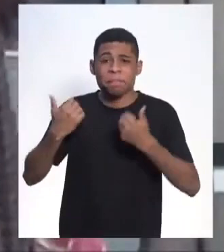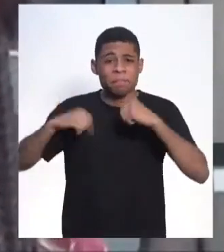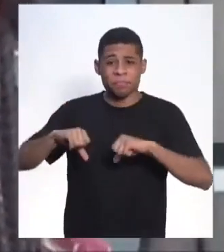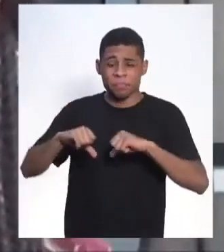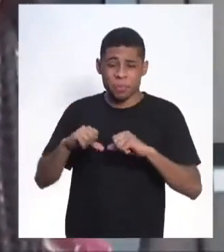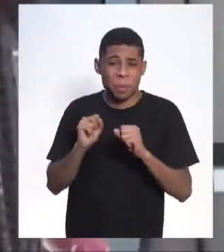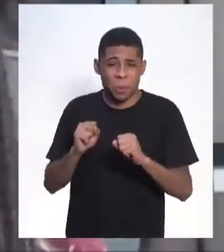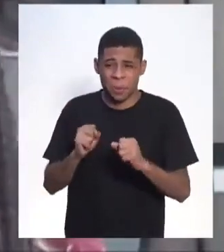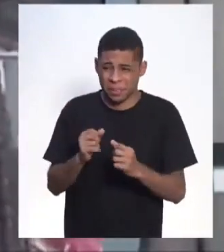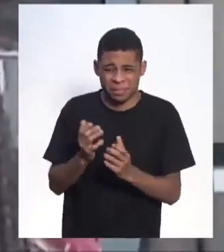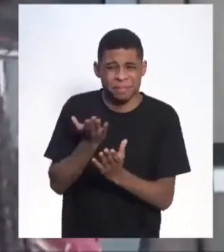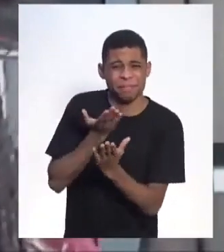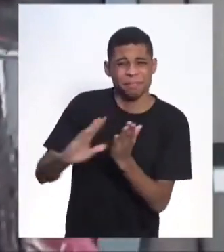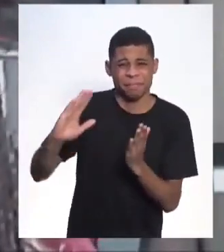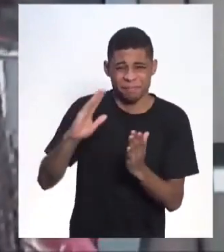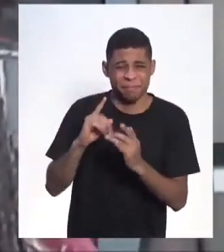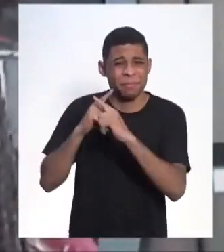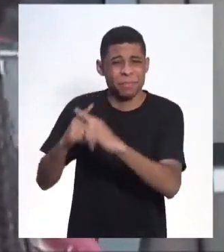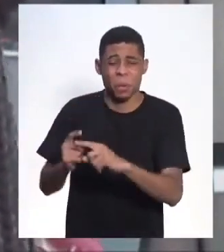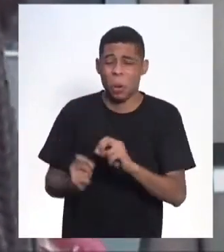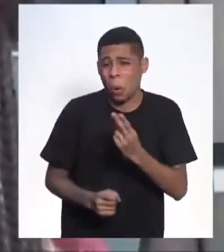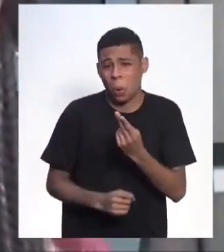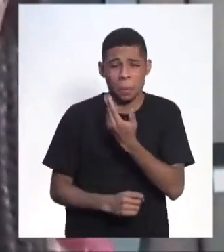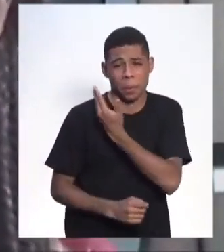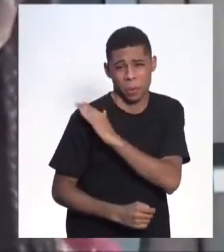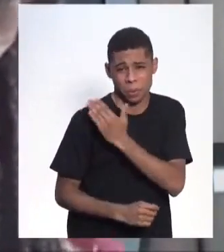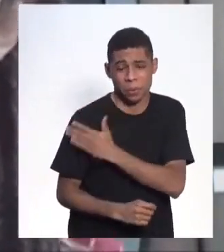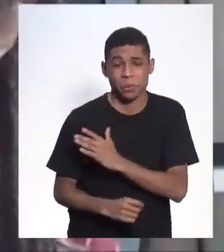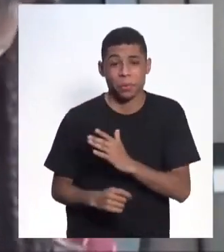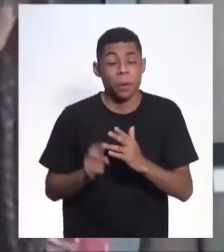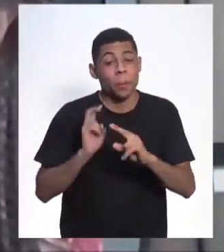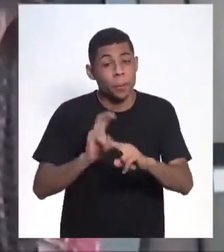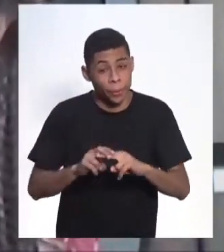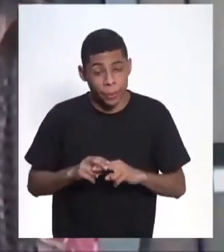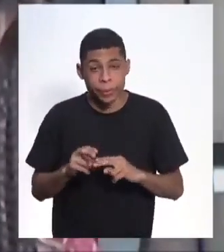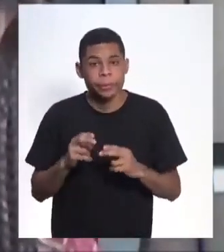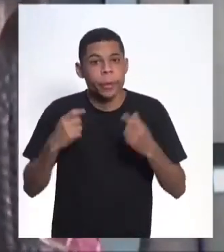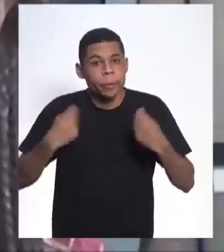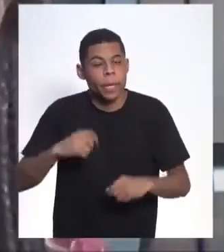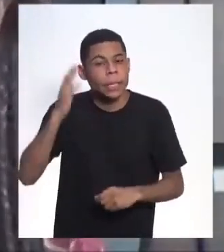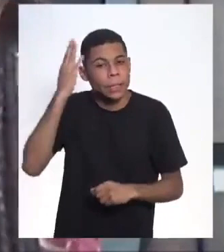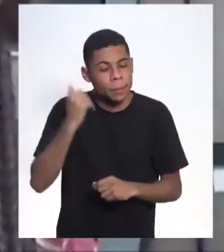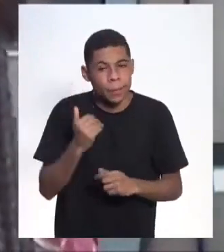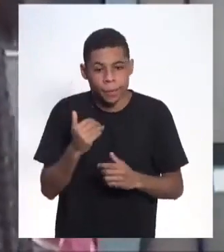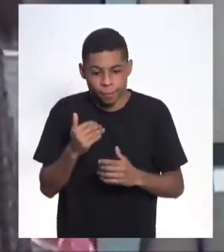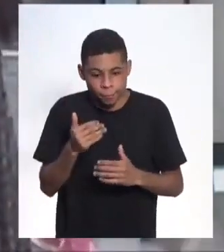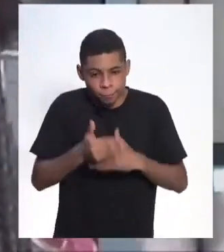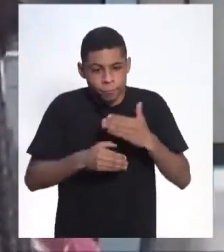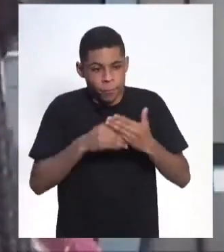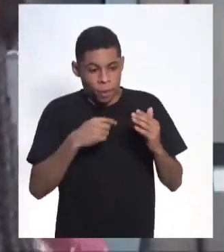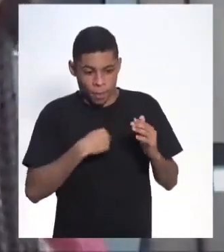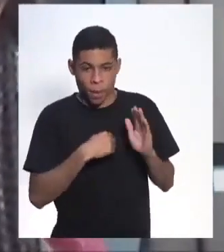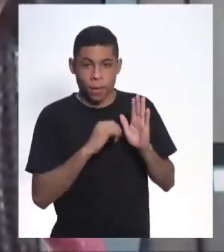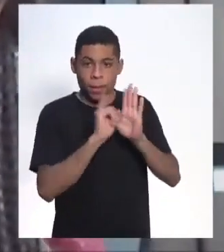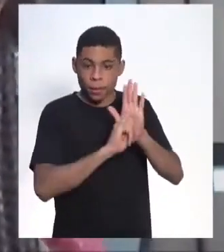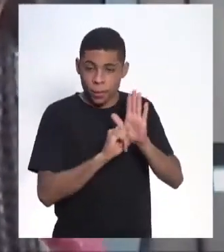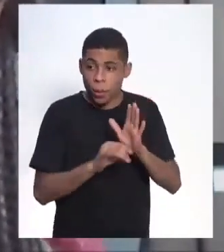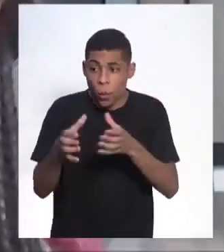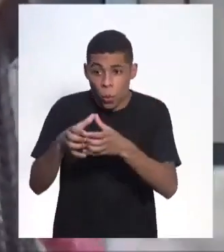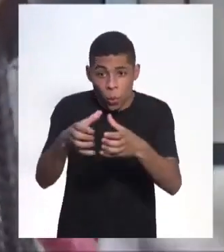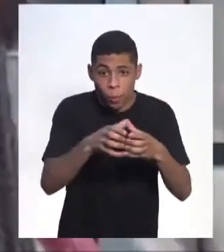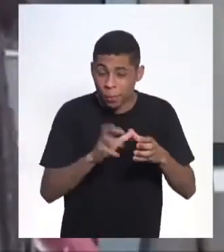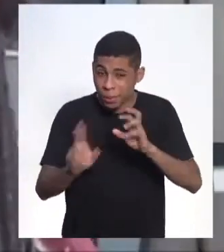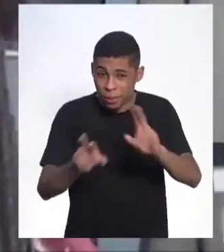gerar discriminações, preconceitos. Por isso que conhecer o processo de construção da identidade nos diferentes